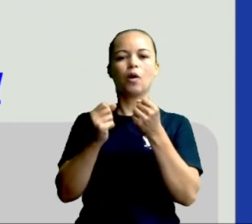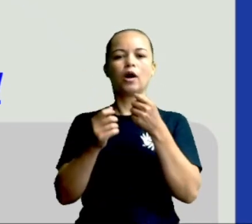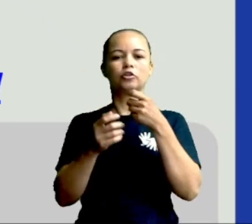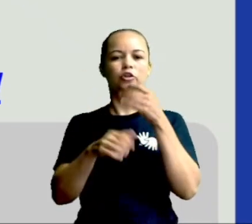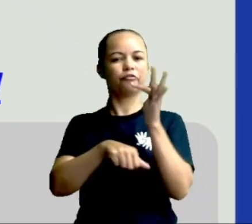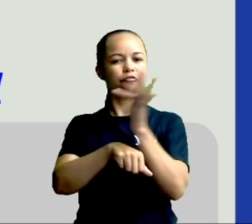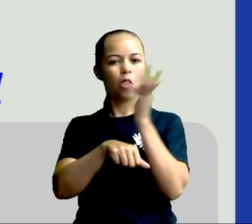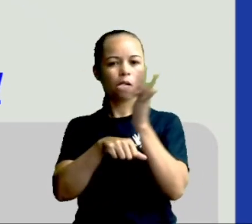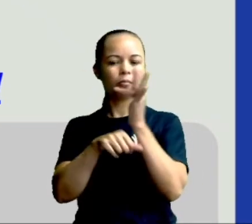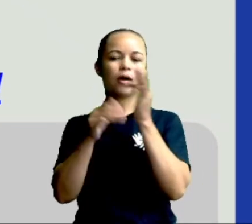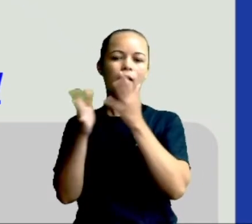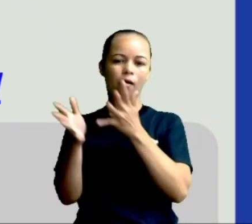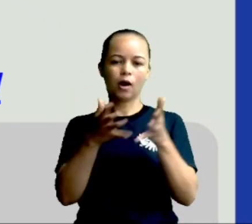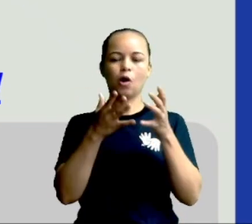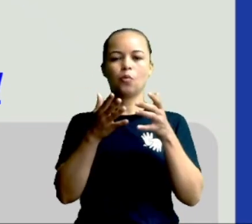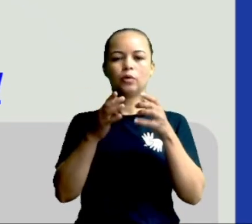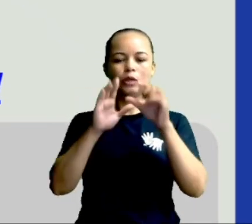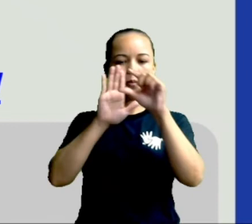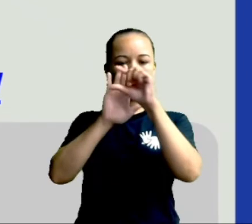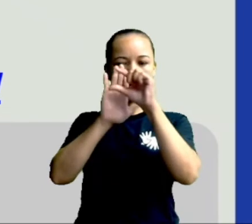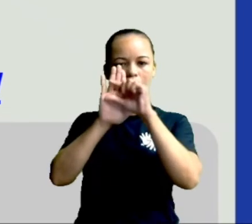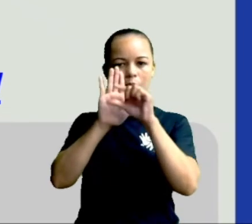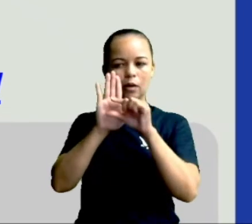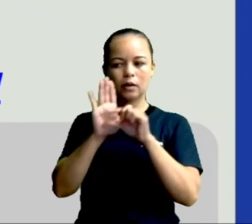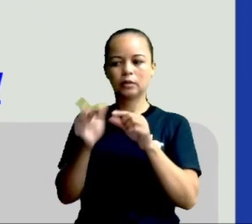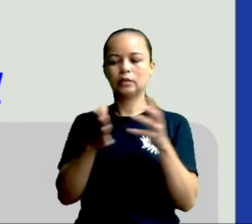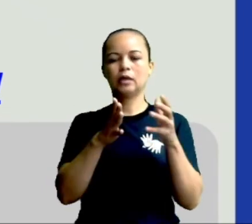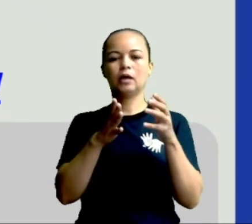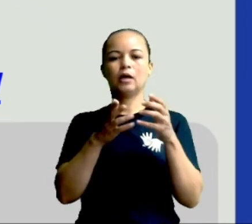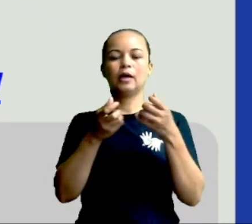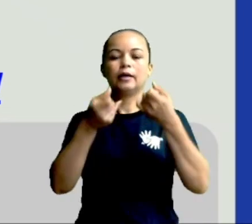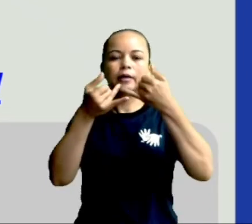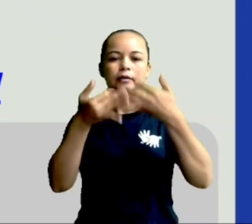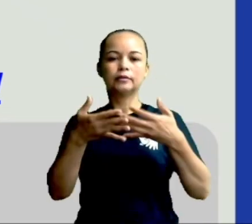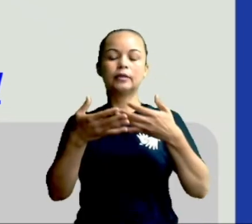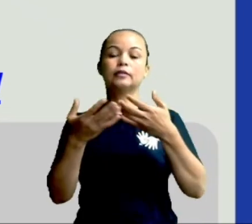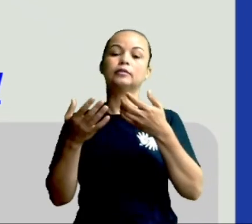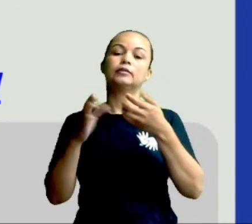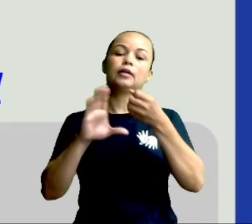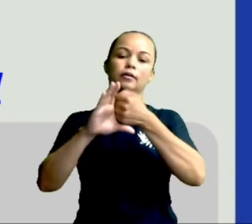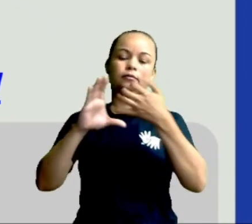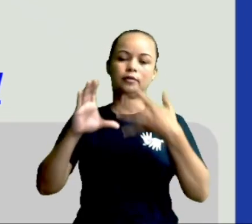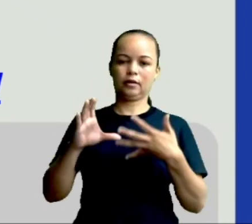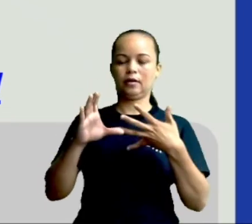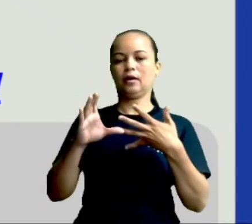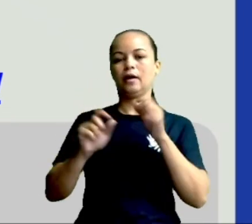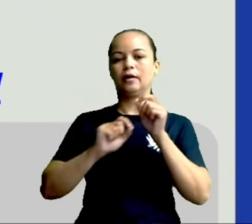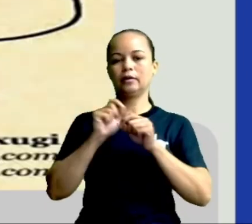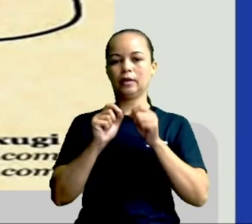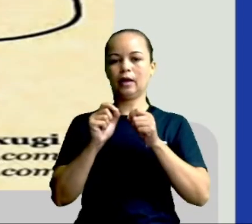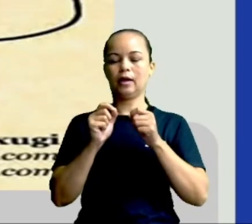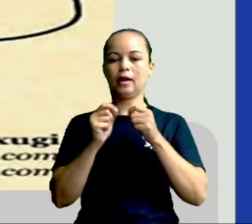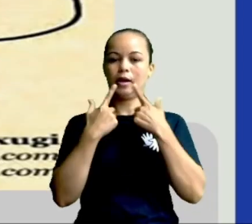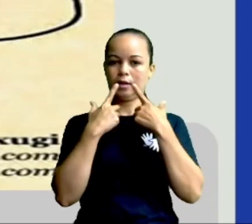reta. Então, é um texto que é caracterizado pela função referencial da linguagem.